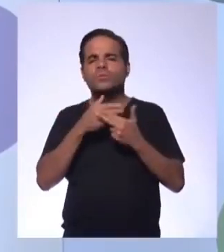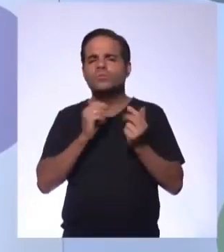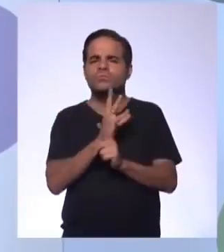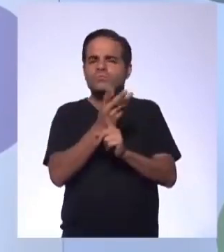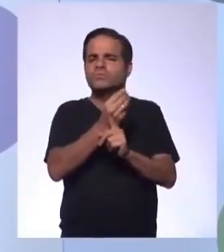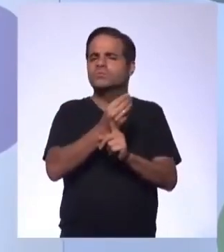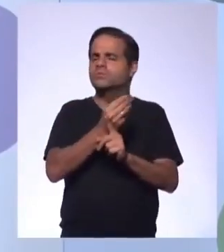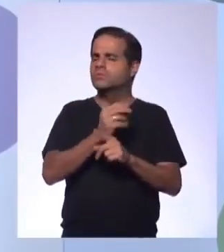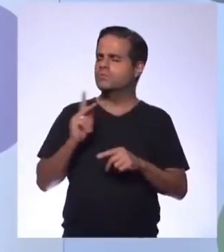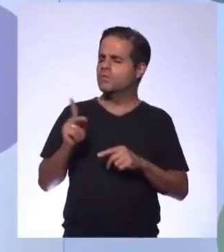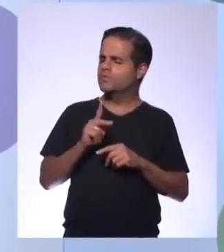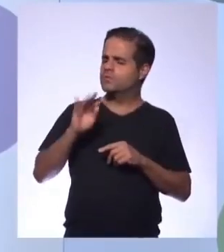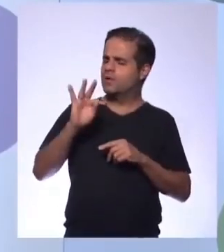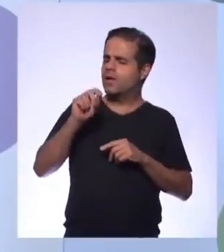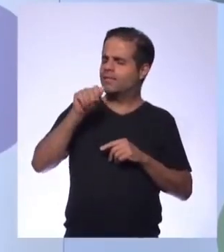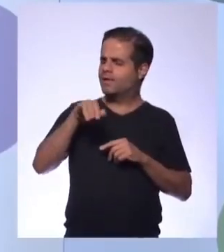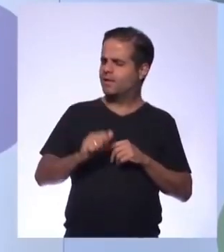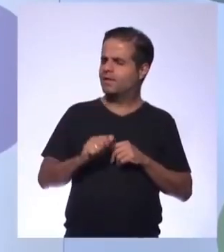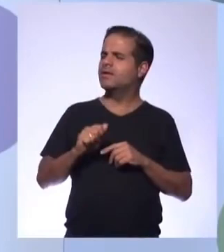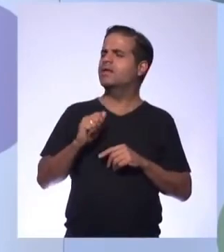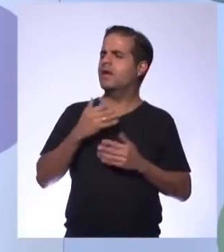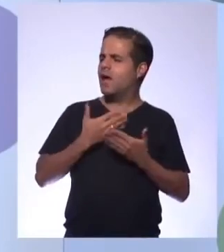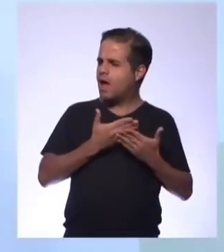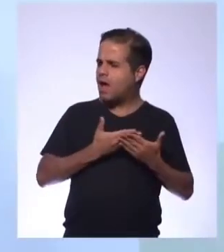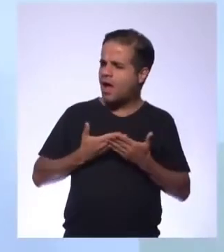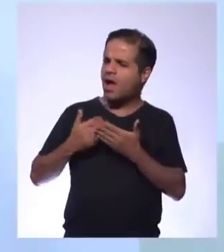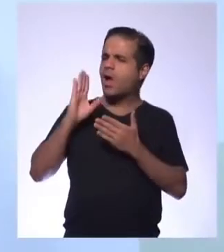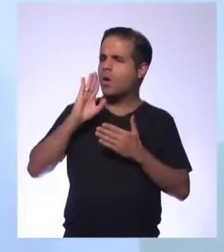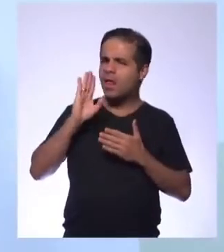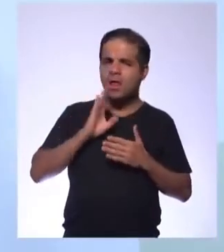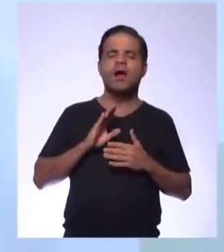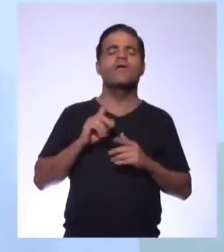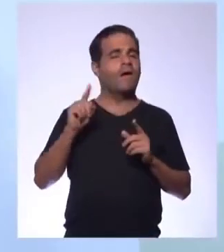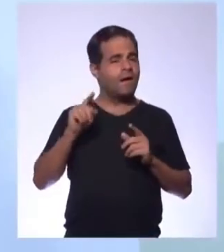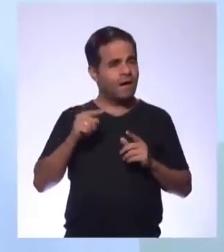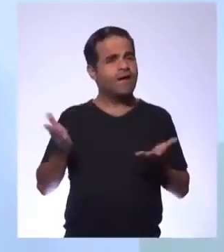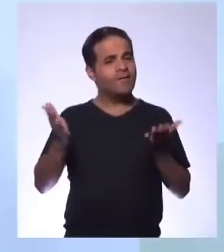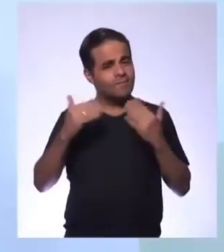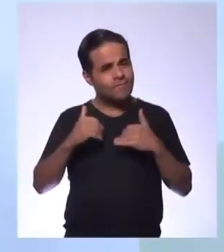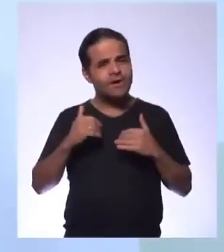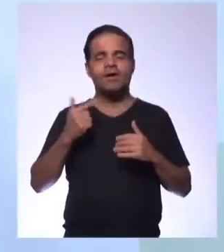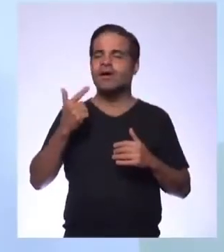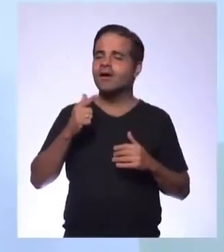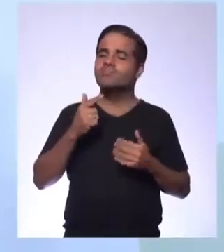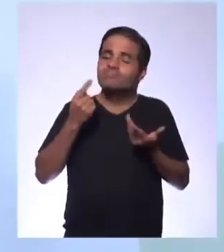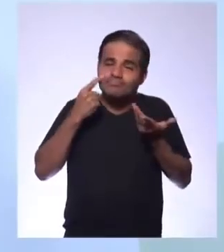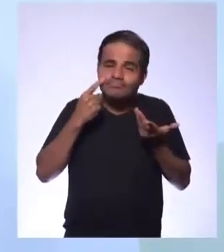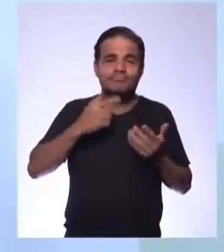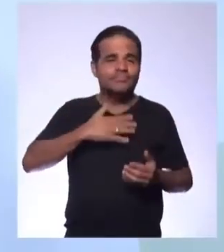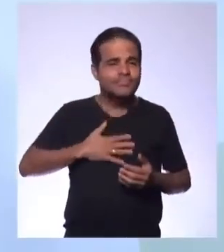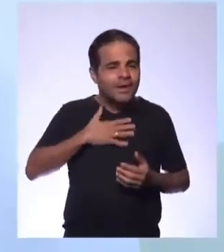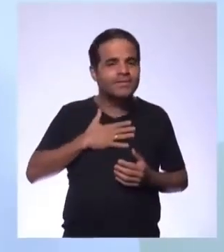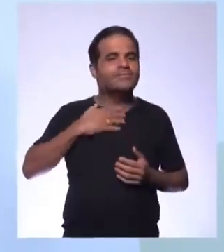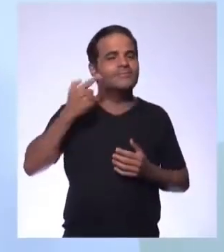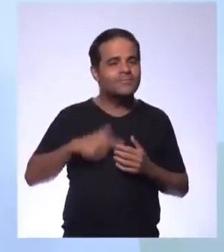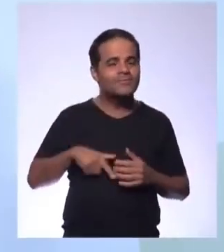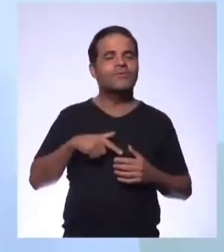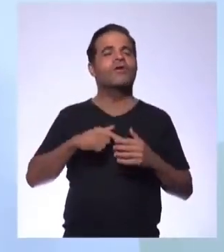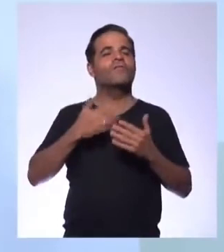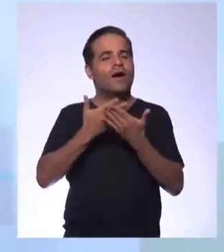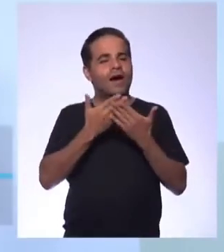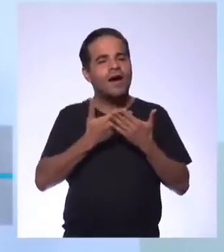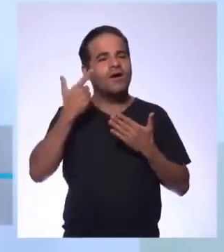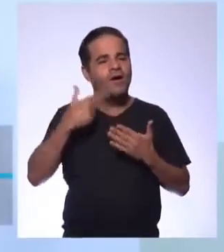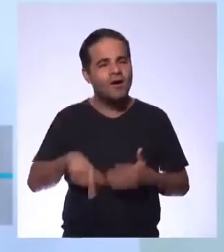aula bacana. Vamos falar de quê hoje? Vamos aí, professor Mauro. É um prazer estar com vocês hoje, mais uma aula de língua